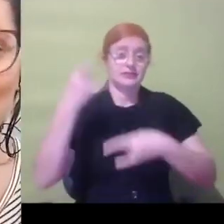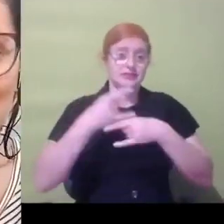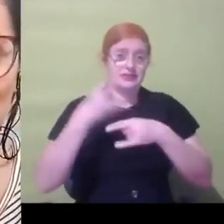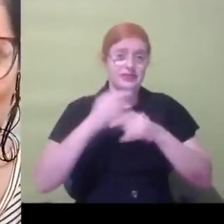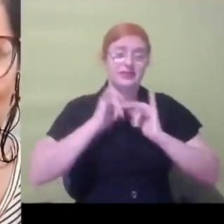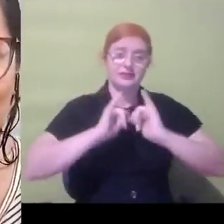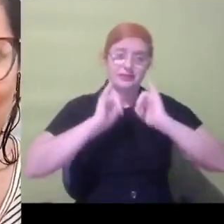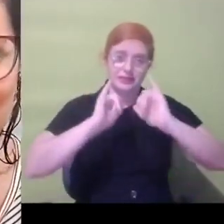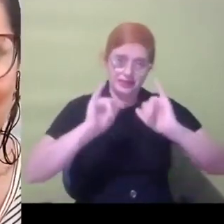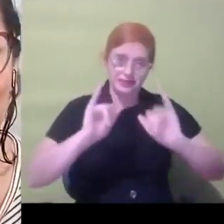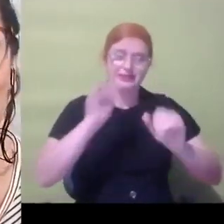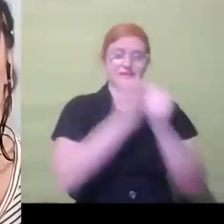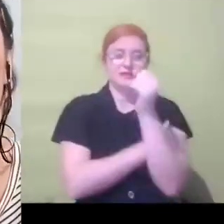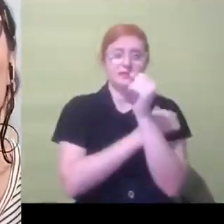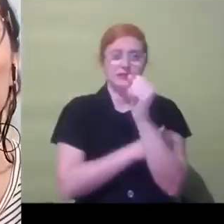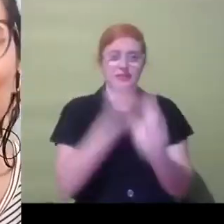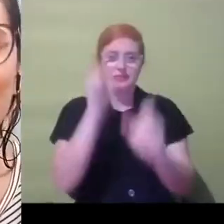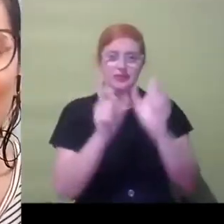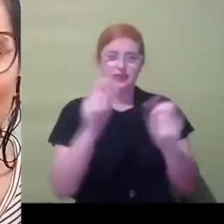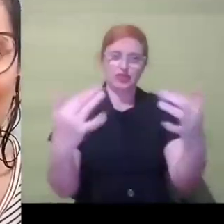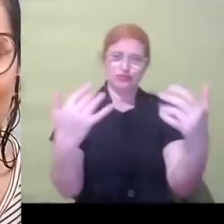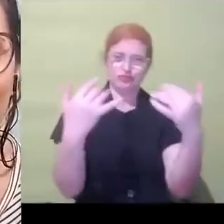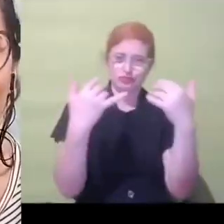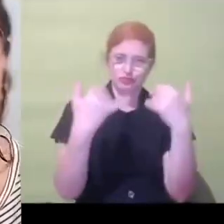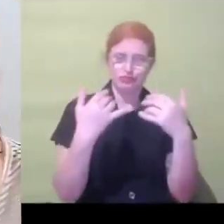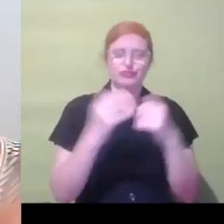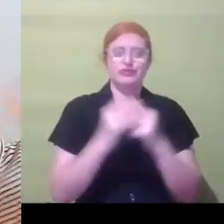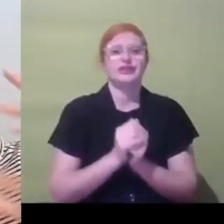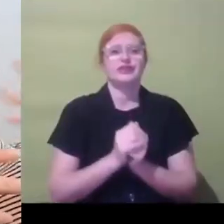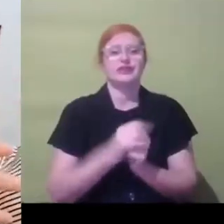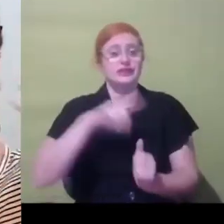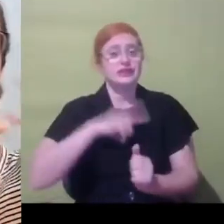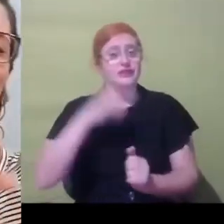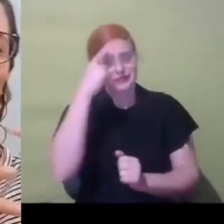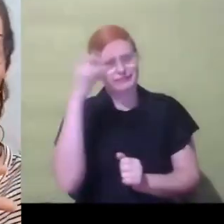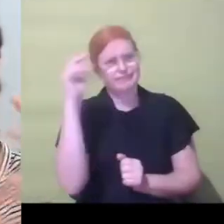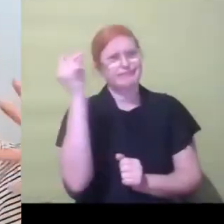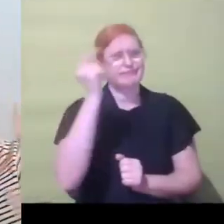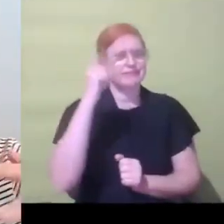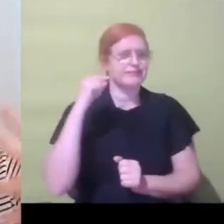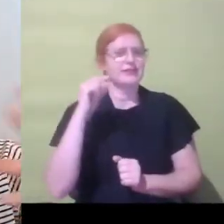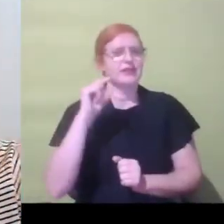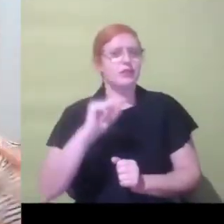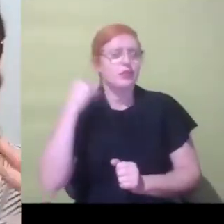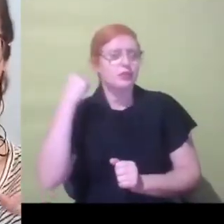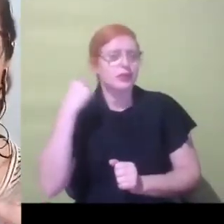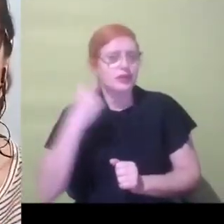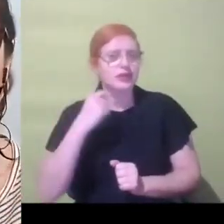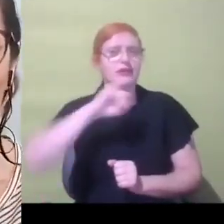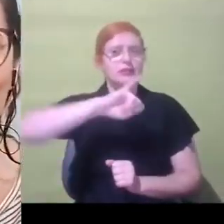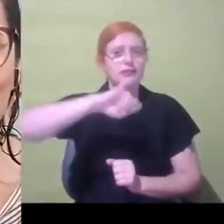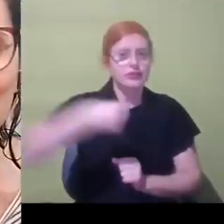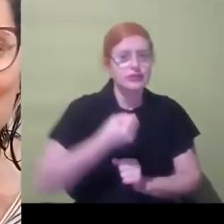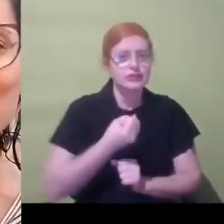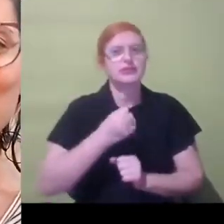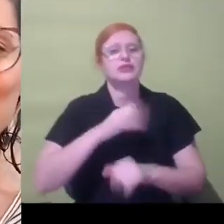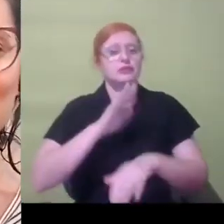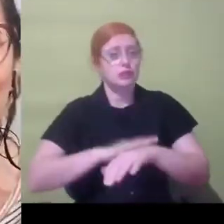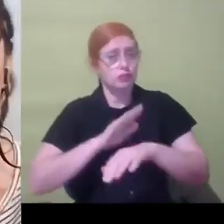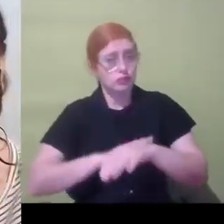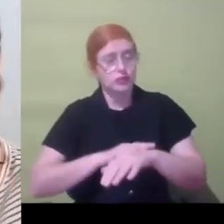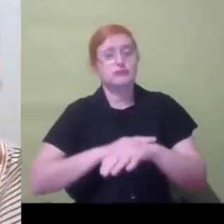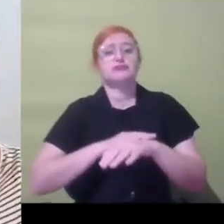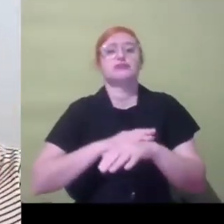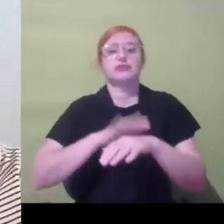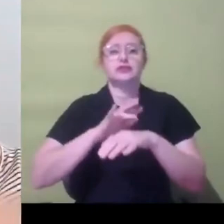campanha Feminismo com quem está chegando. A gente teve essa ideia meio maluca, meio aproveitando essa onda da